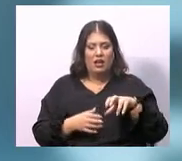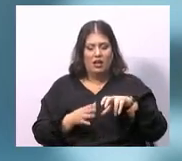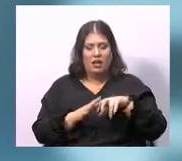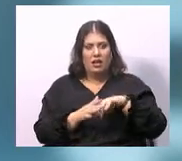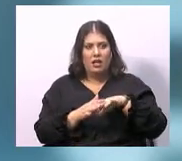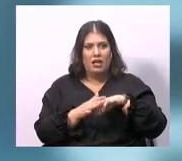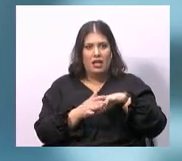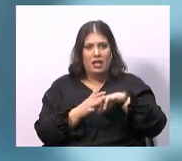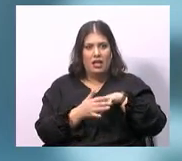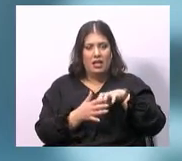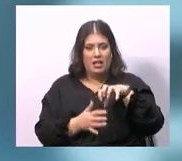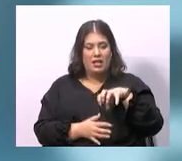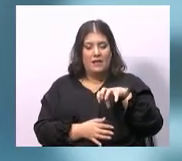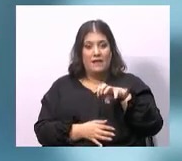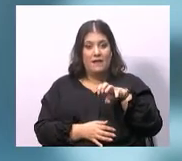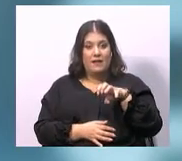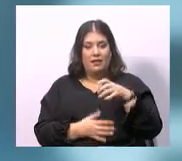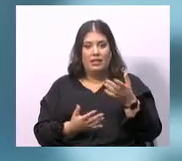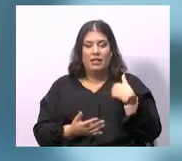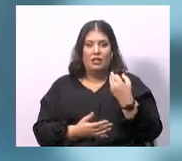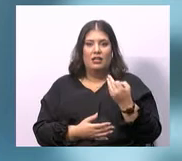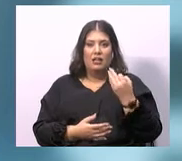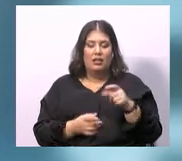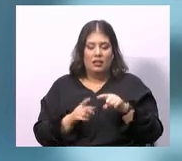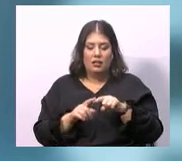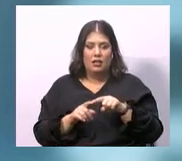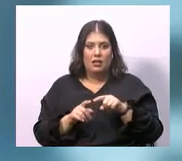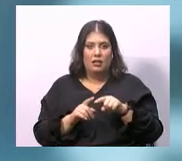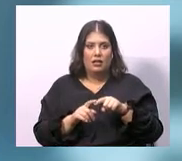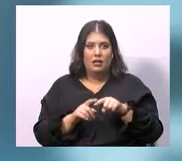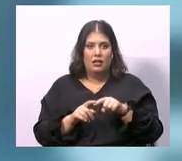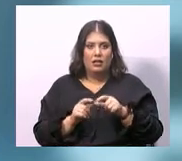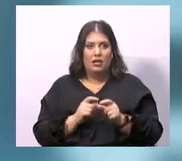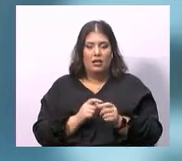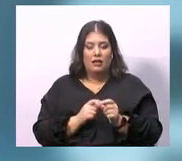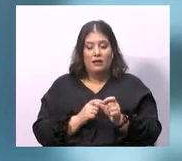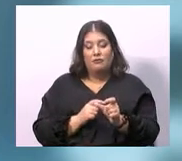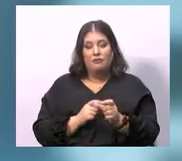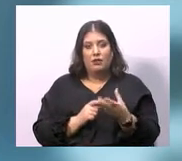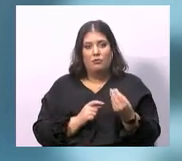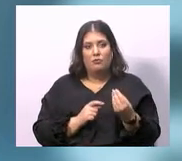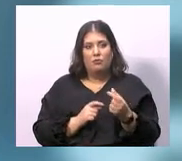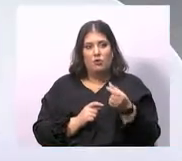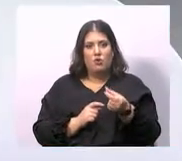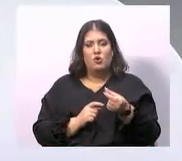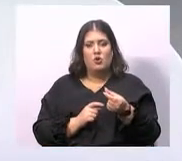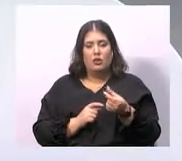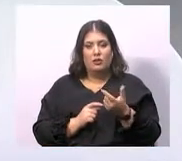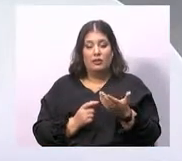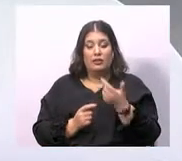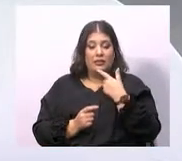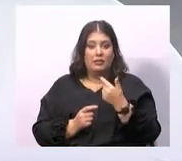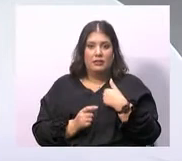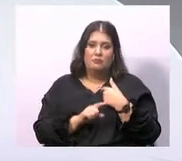um dos pés. Desde sempre, por isso, tive a unha do pé a seguir ao grande, com um crescimento irregular e muito espessa. Apesar de me dizerem